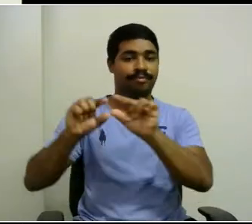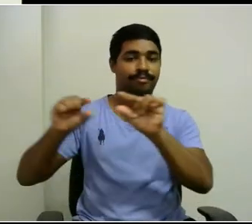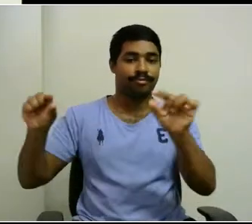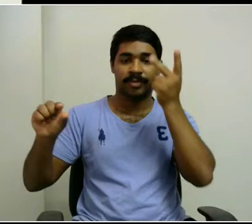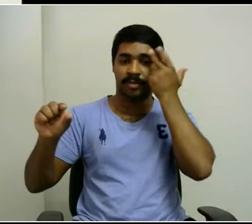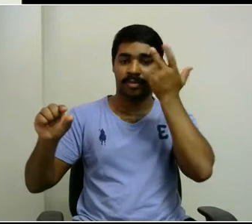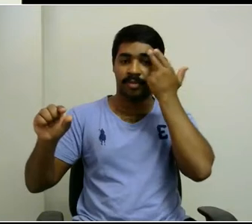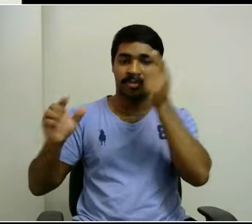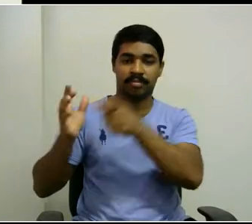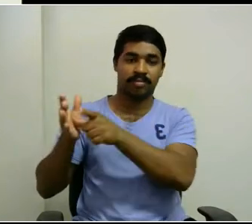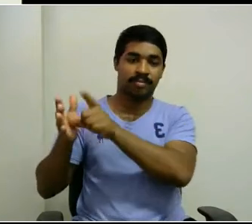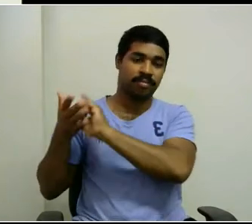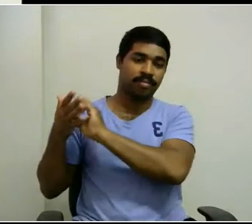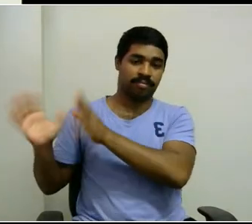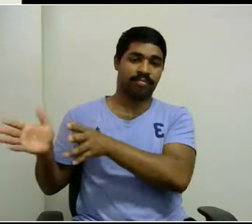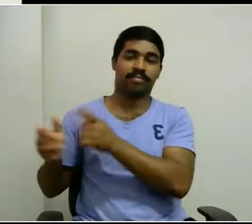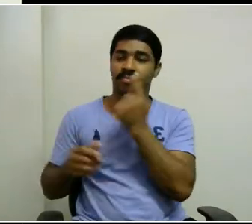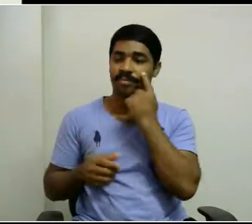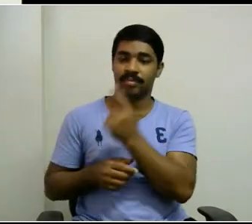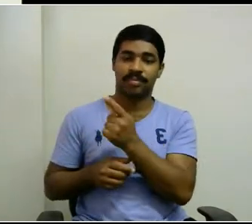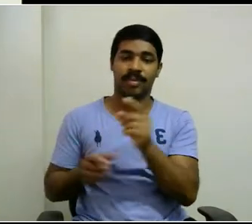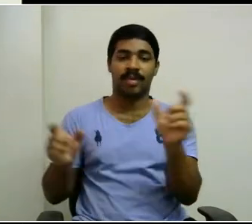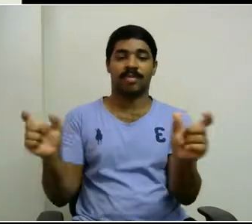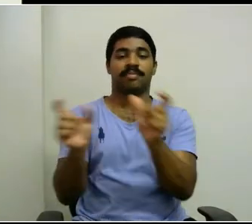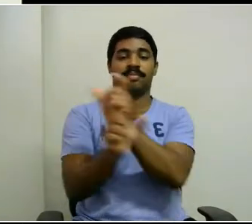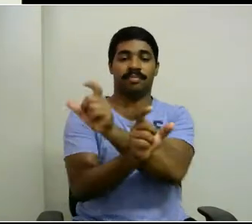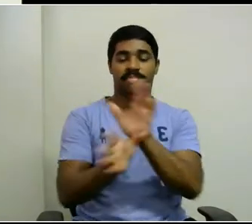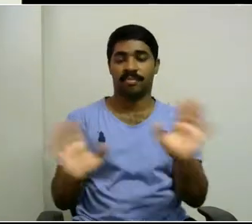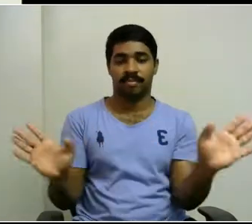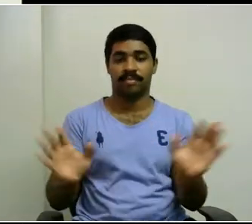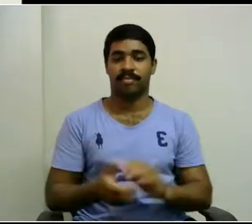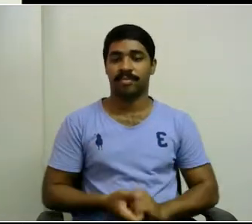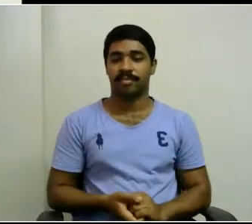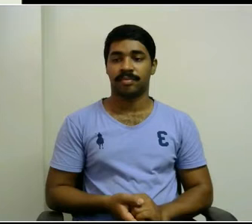exemplos, né? Bem simples. Então, ficaria aqui, ó, tudo que tem x para um lado.